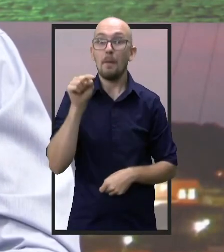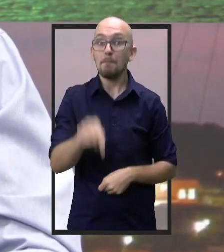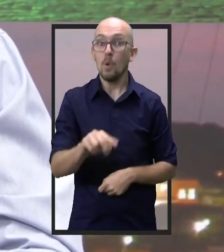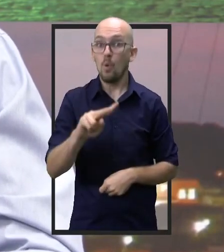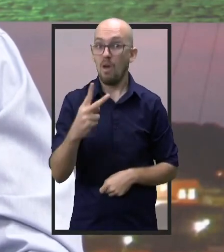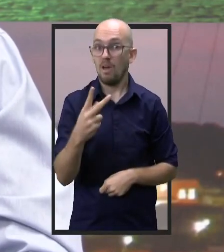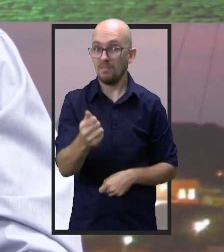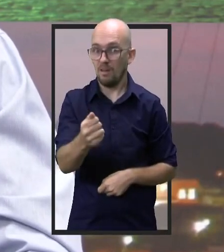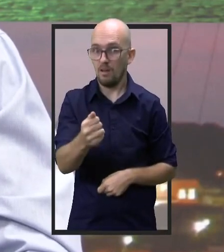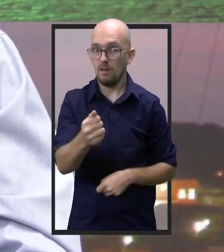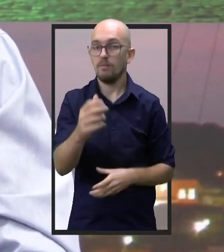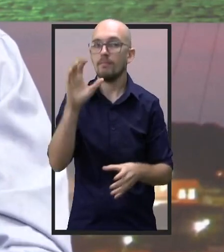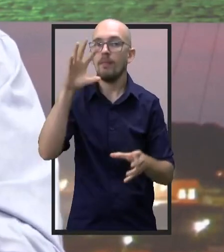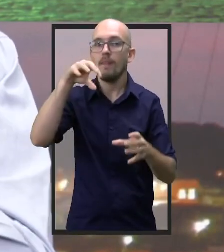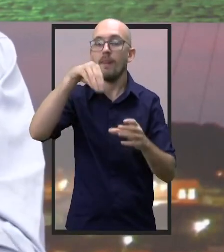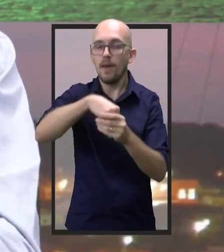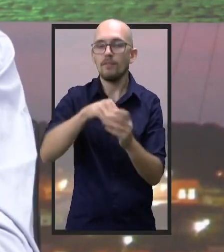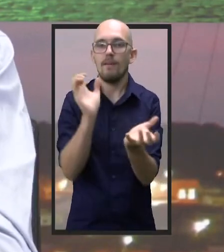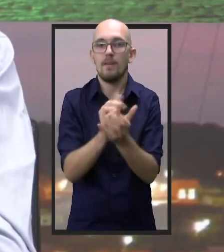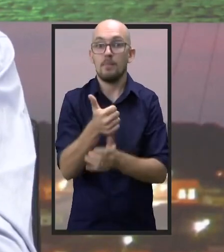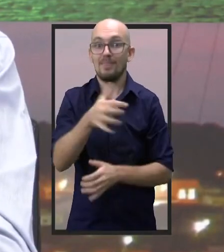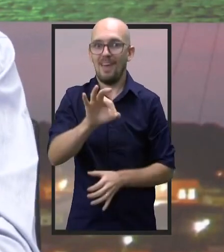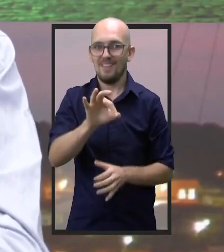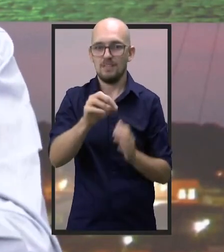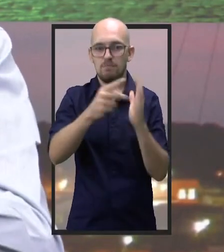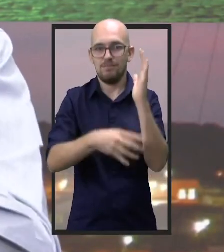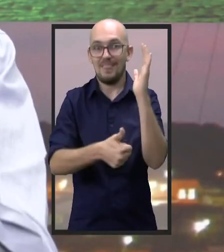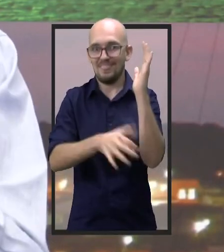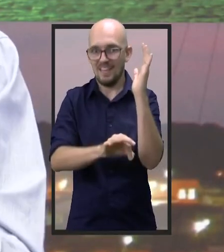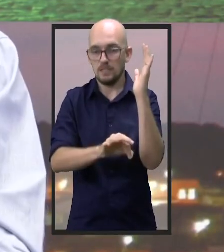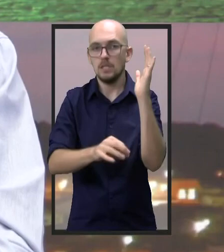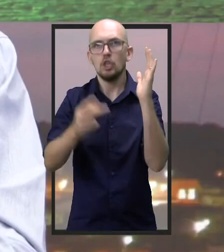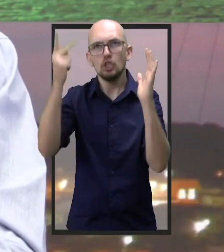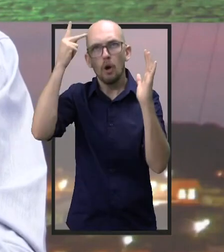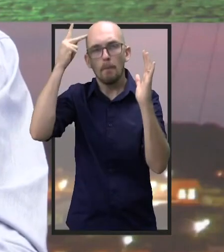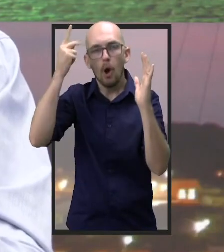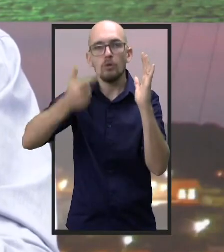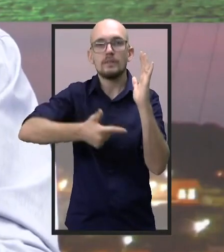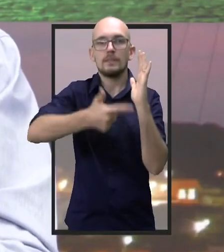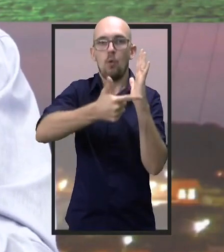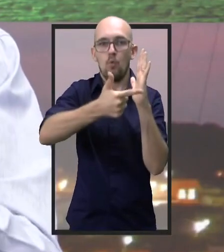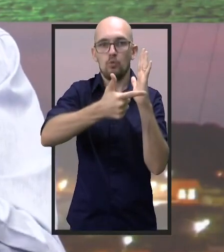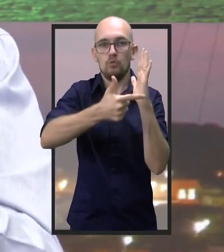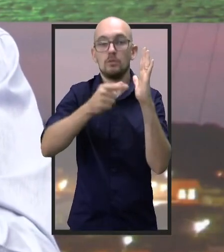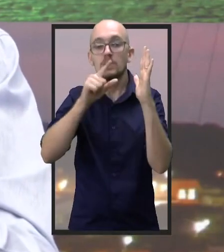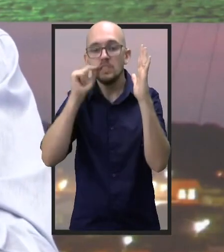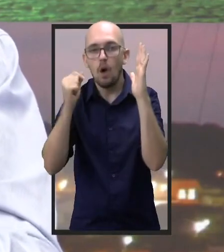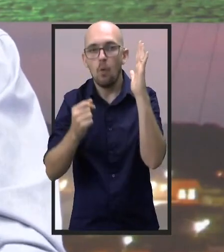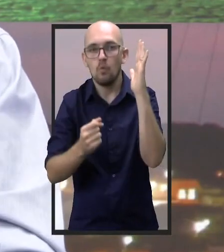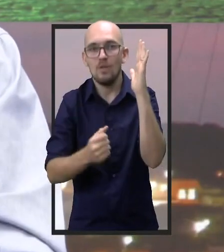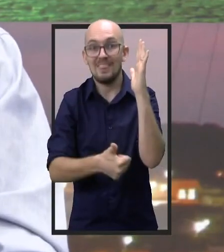mais importantes das 40. São Paulo 2º, nós entre as 10 mais importantes.